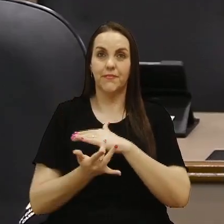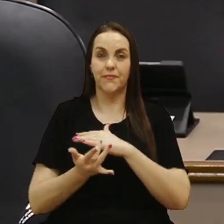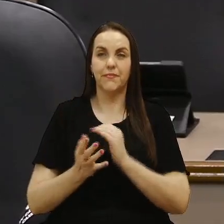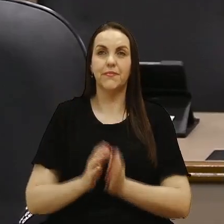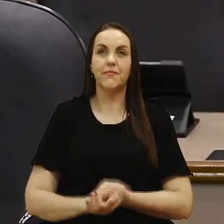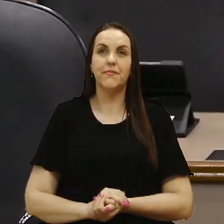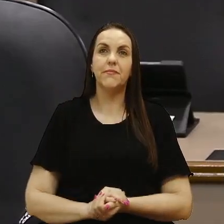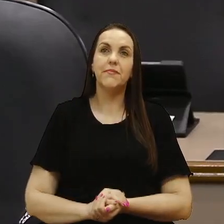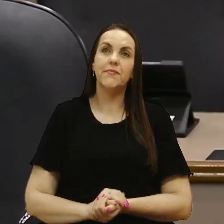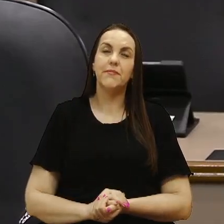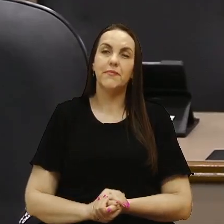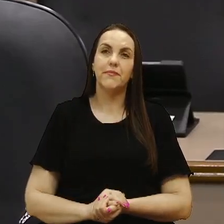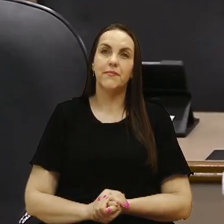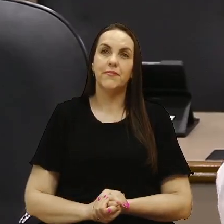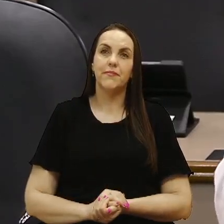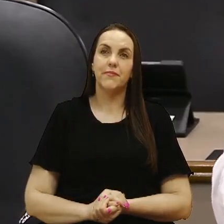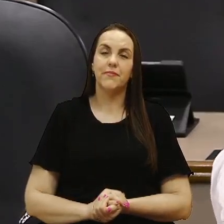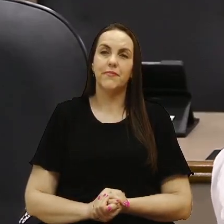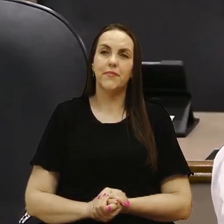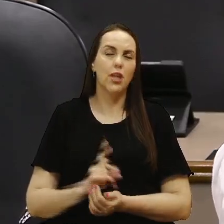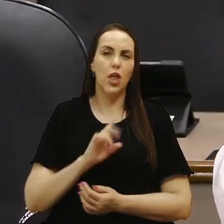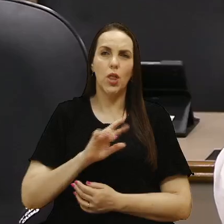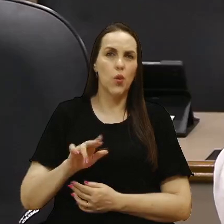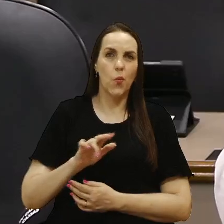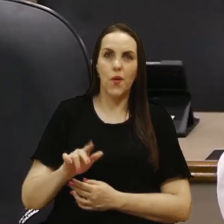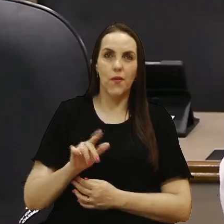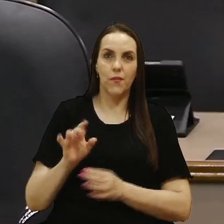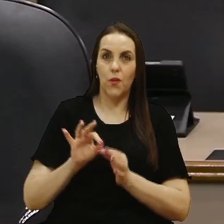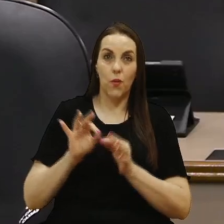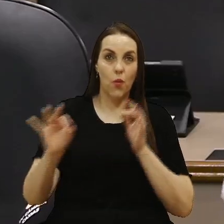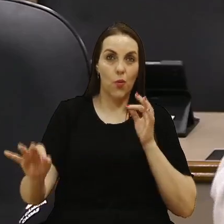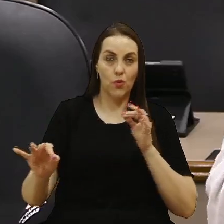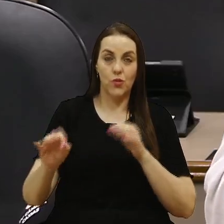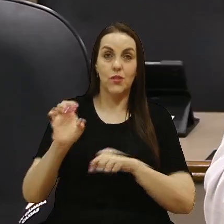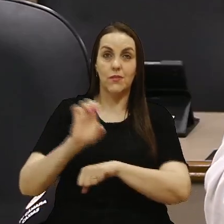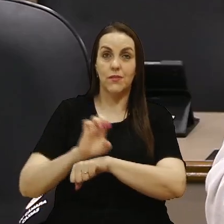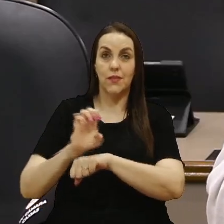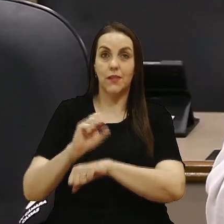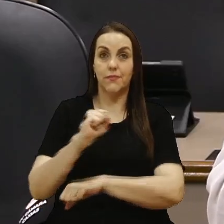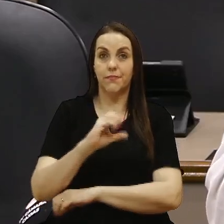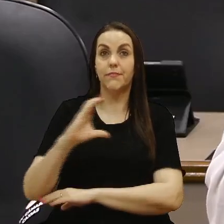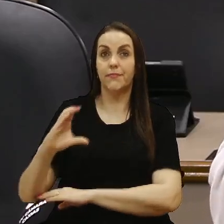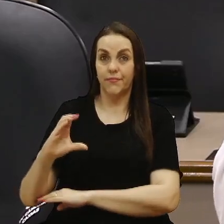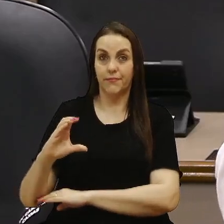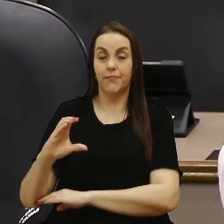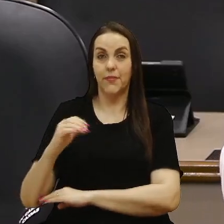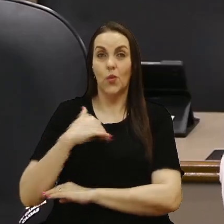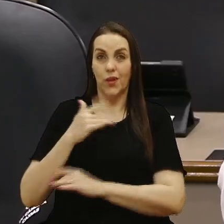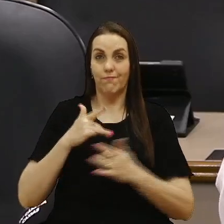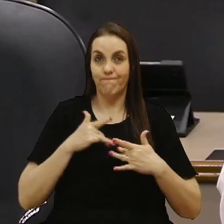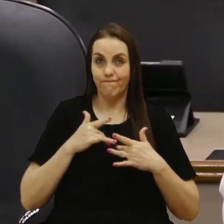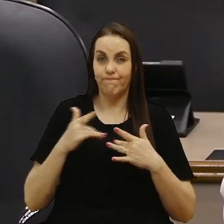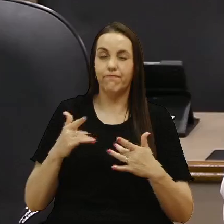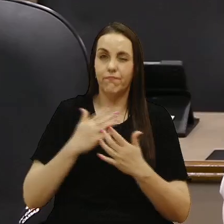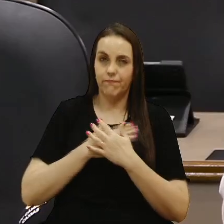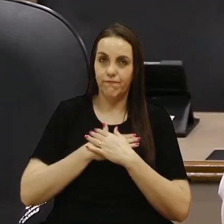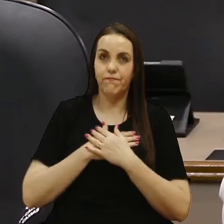ser não tão longe, por óbvio, mas no estado de Santa Catarina, eu quero me solidarizar aí à família